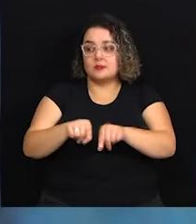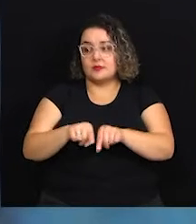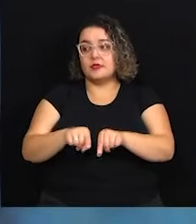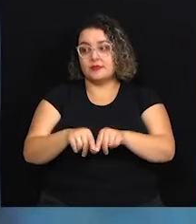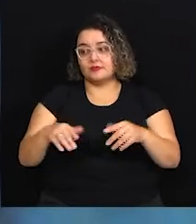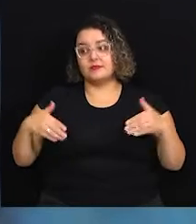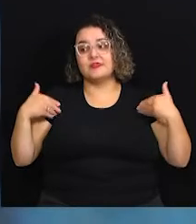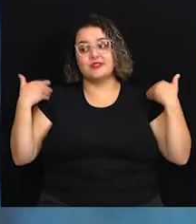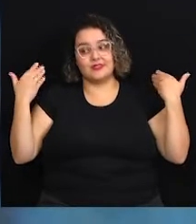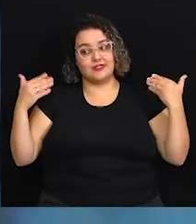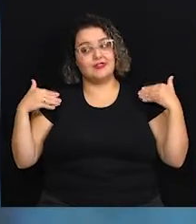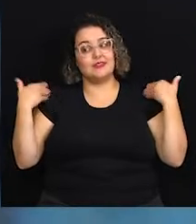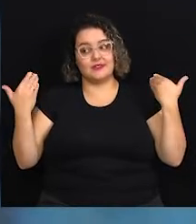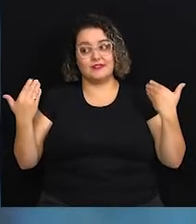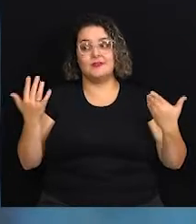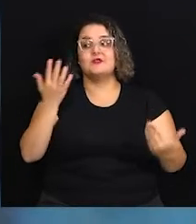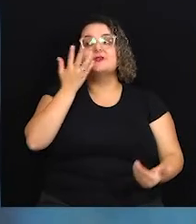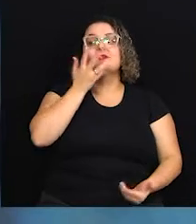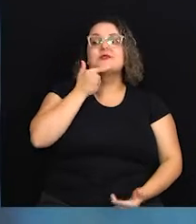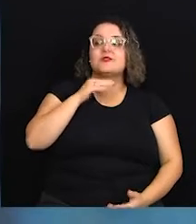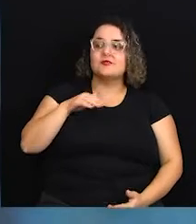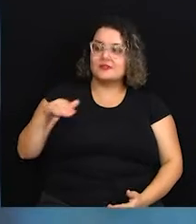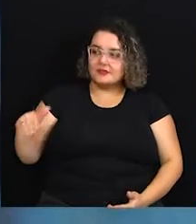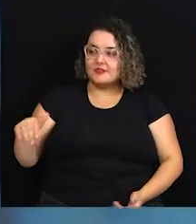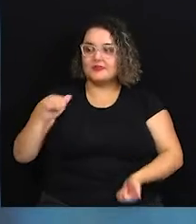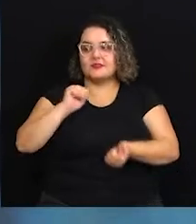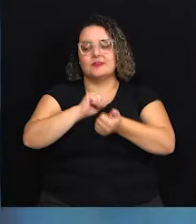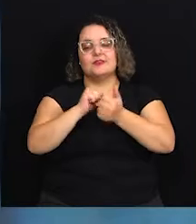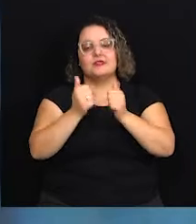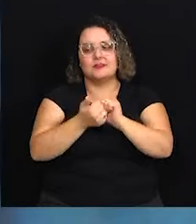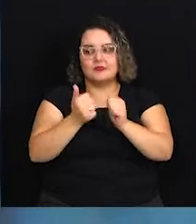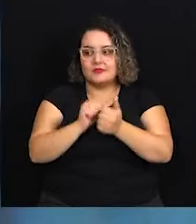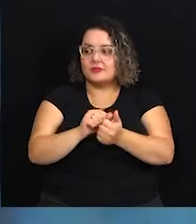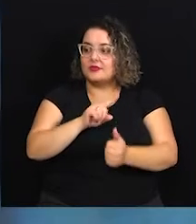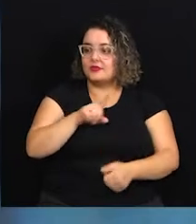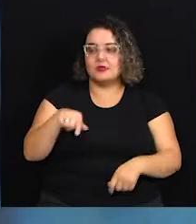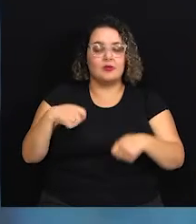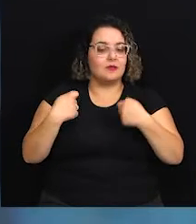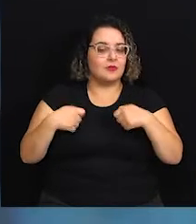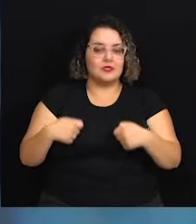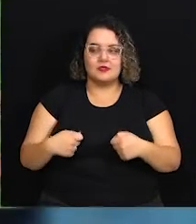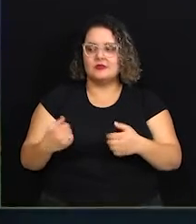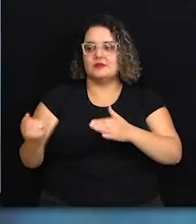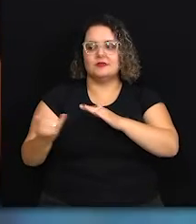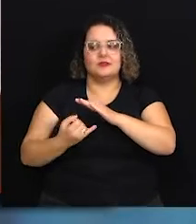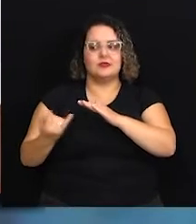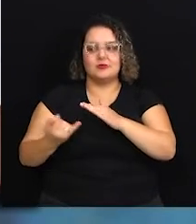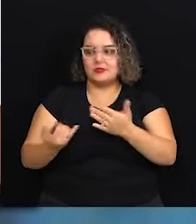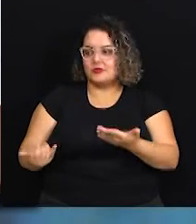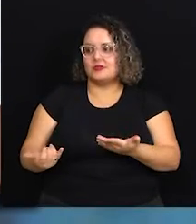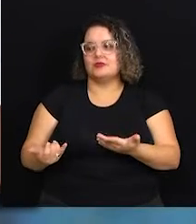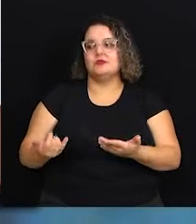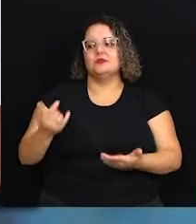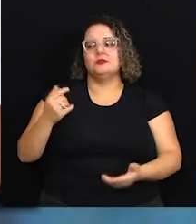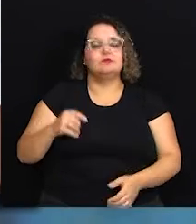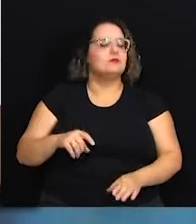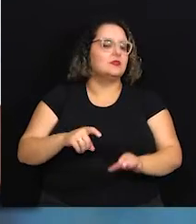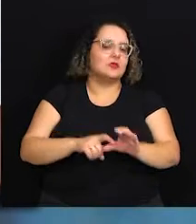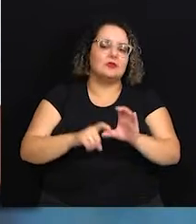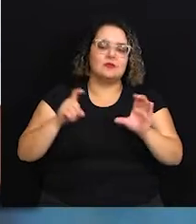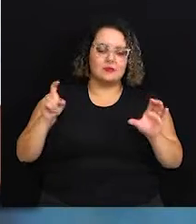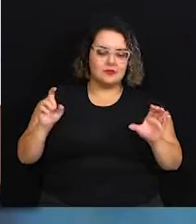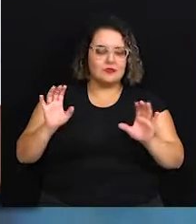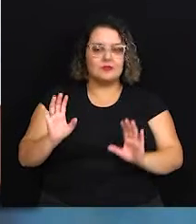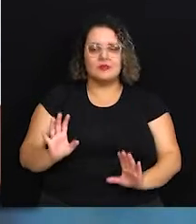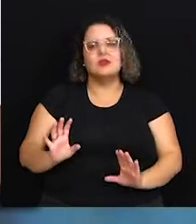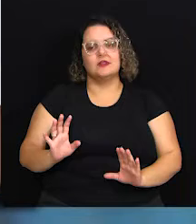muitas alegrias de crianças que conseguiram se reabilitar a ponto de não precisarem mais da instituição, então elas tiveram alta do CAIS,